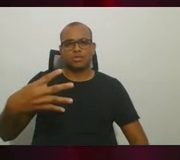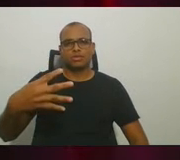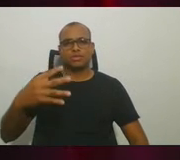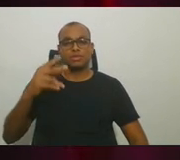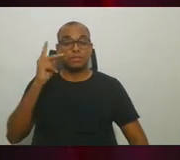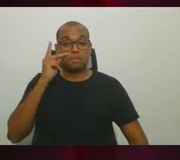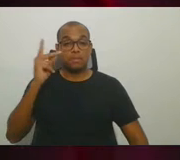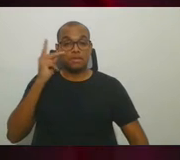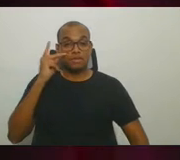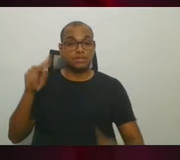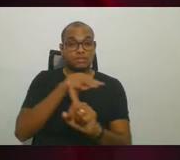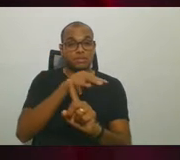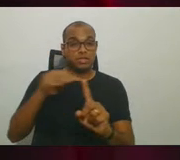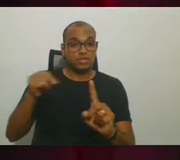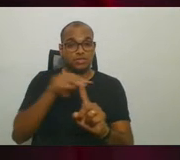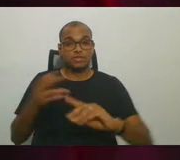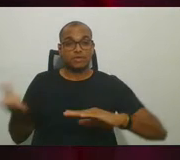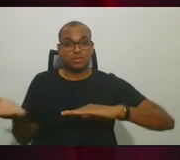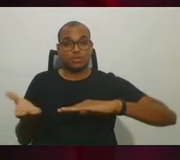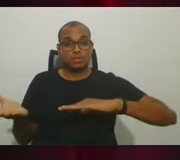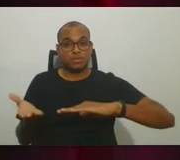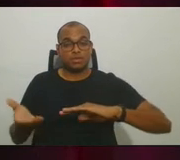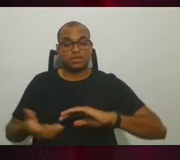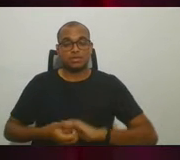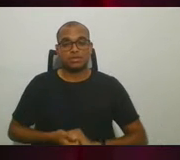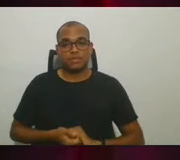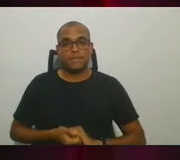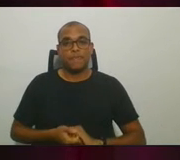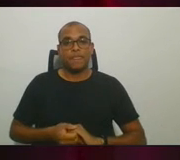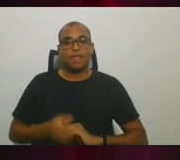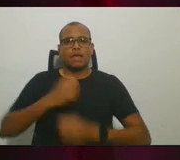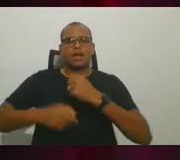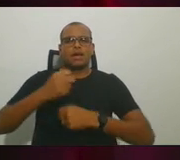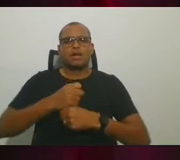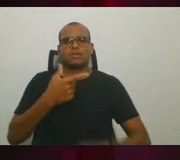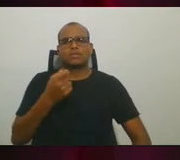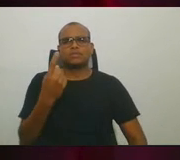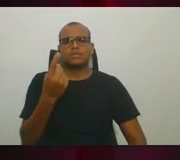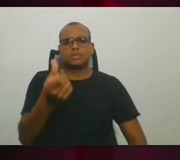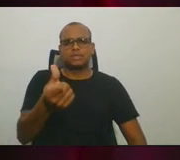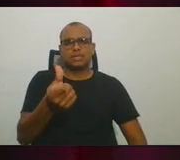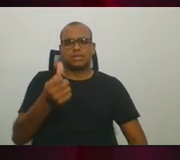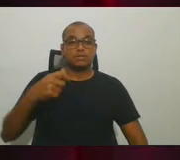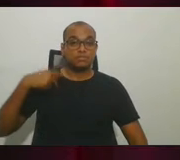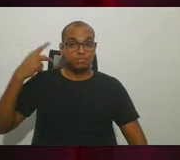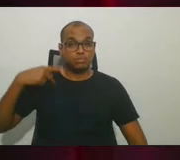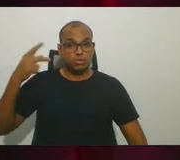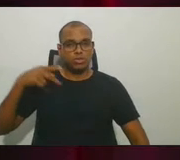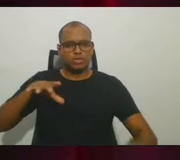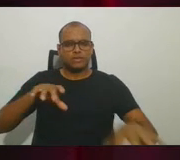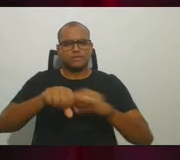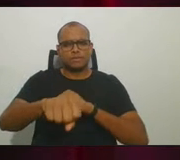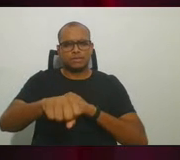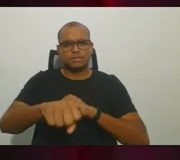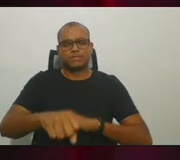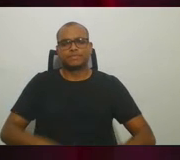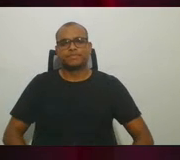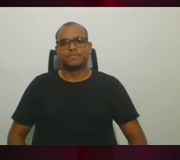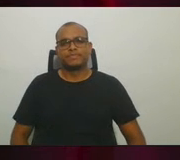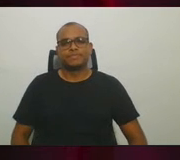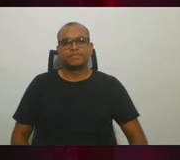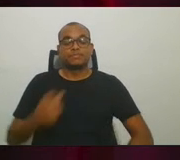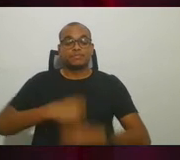perspectivas contemporâneas. Em 2016, políticas de formação e,